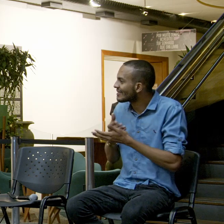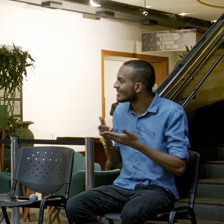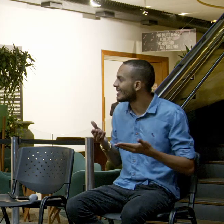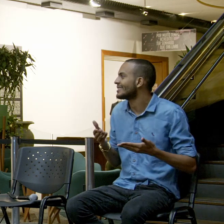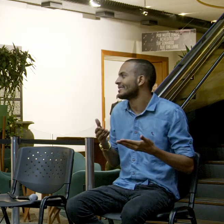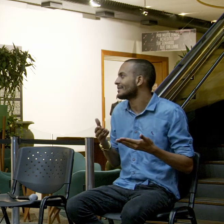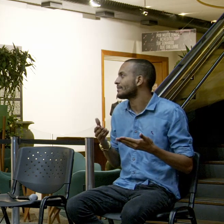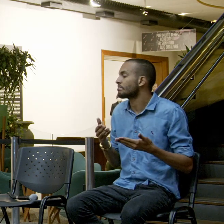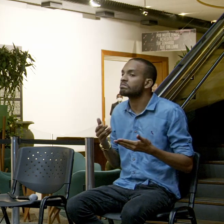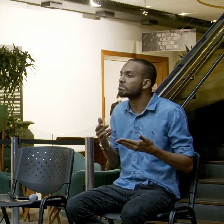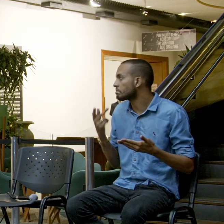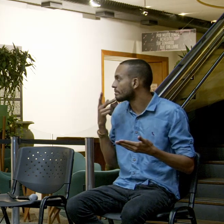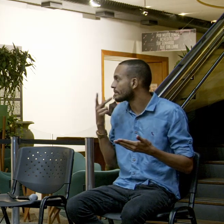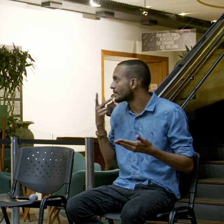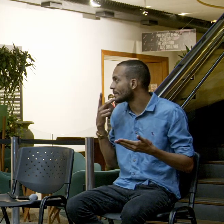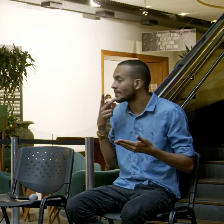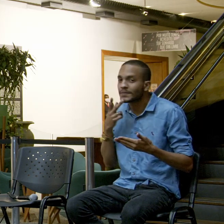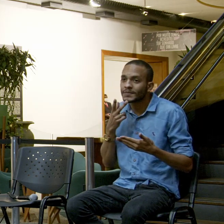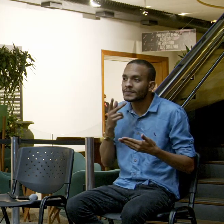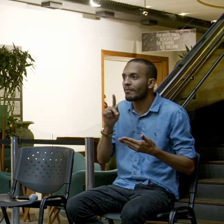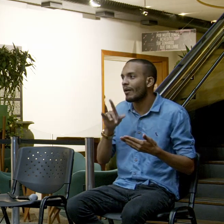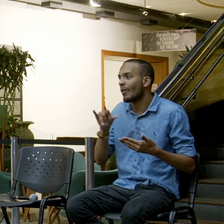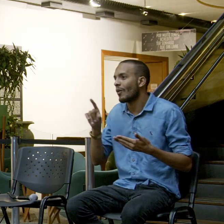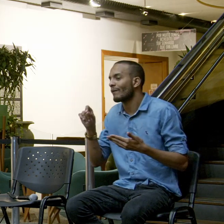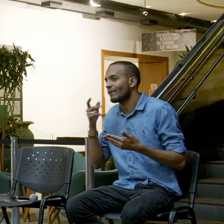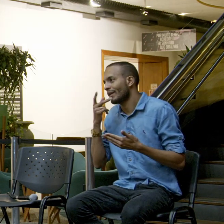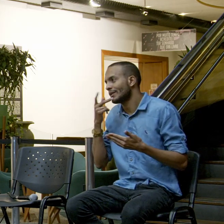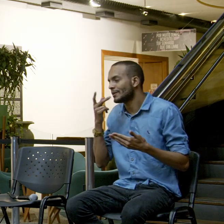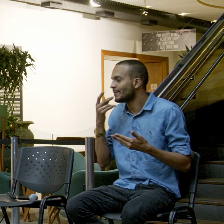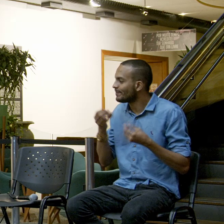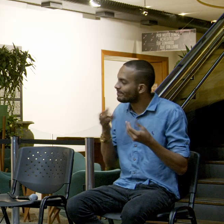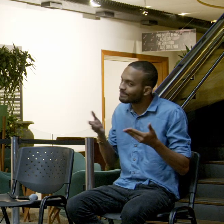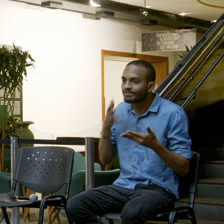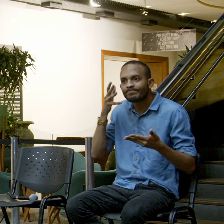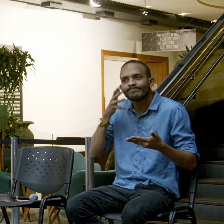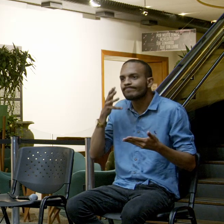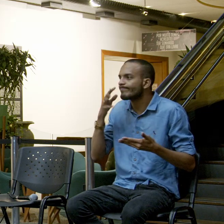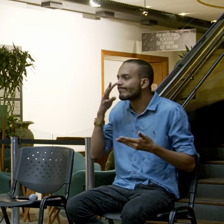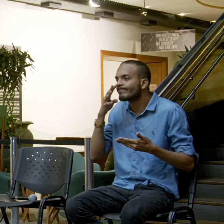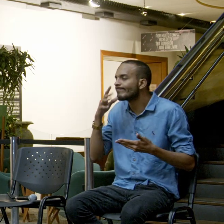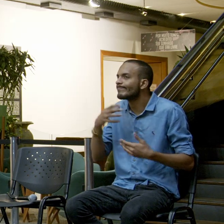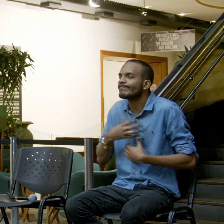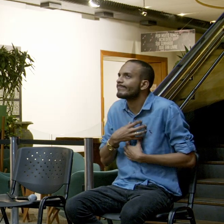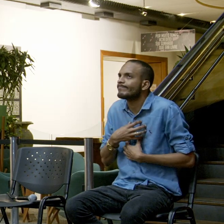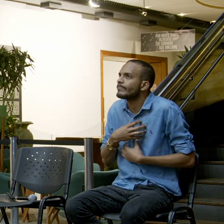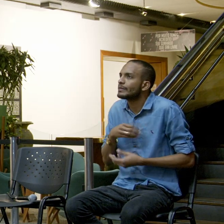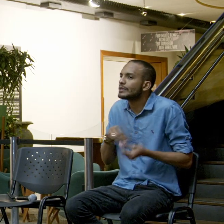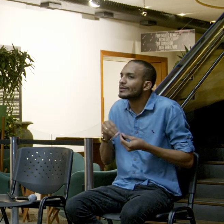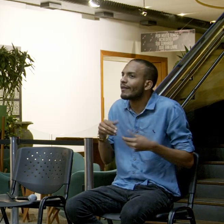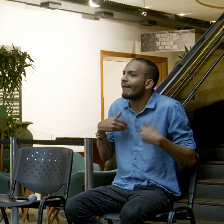vocês. Confesso que, quando o Paulo mencionou a existência da mesa, houve um misto entre